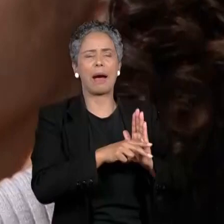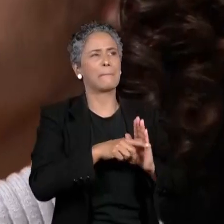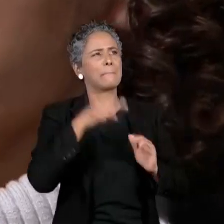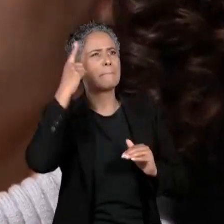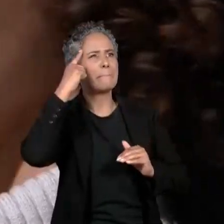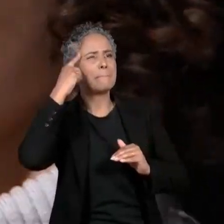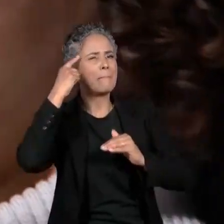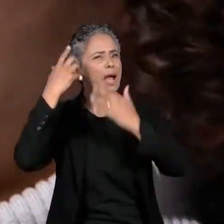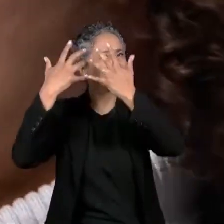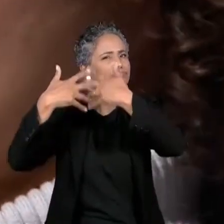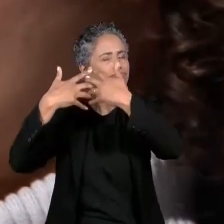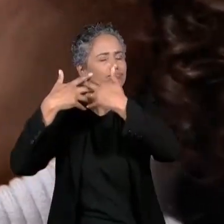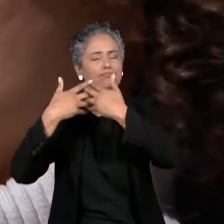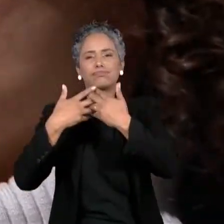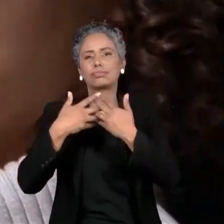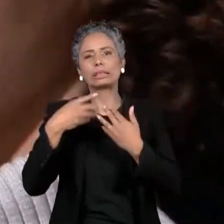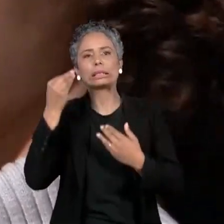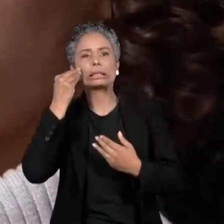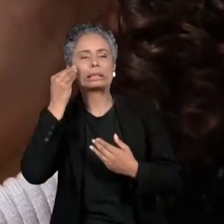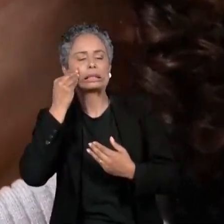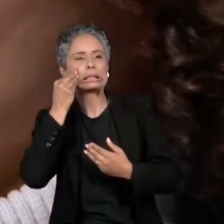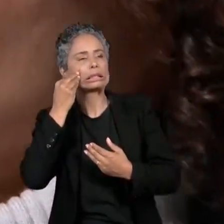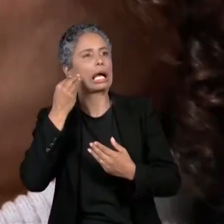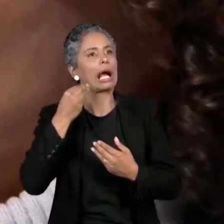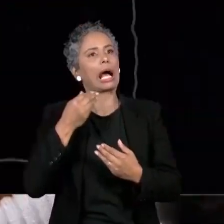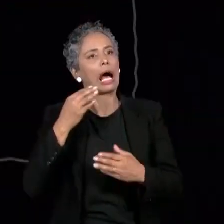resolver e tentando encontrar soluções alternativas